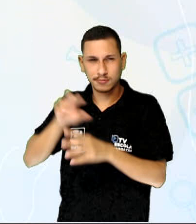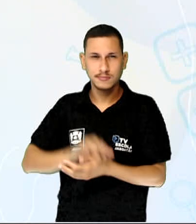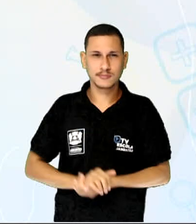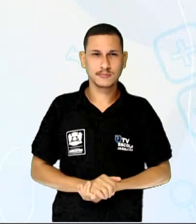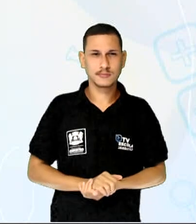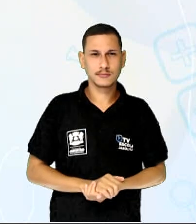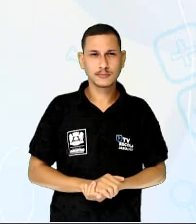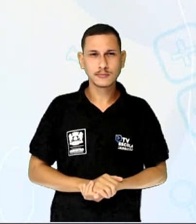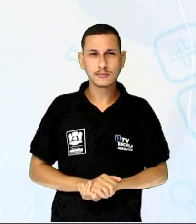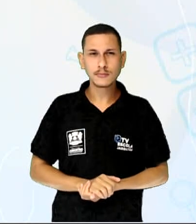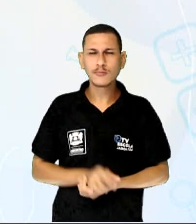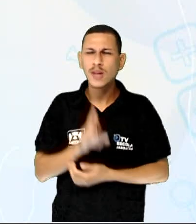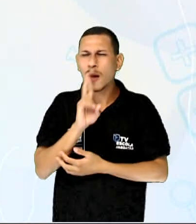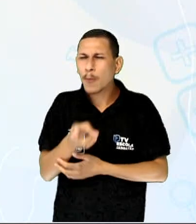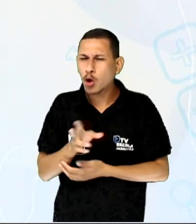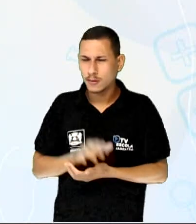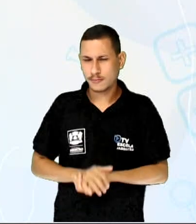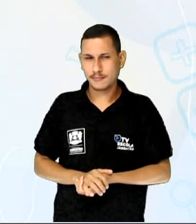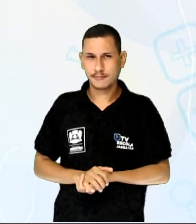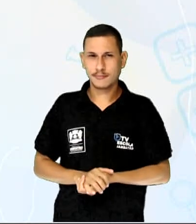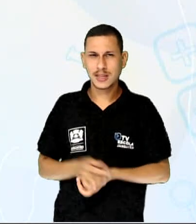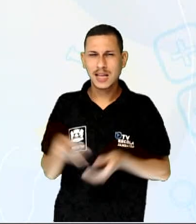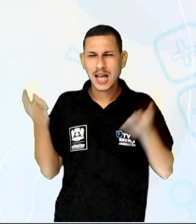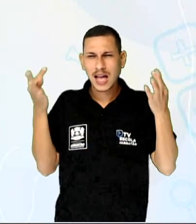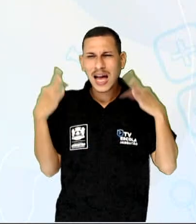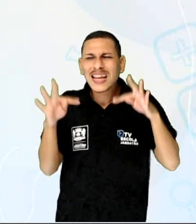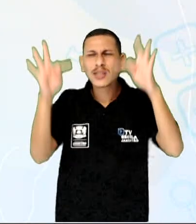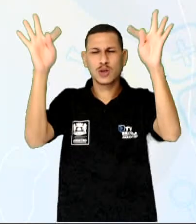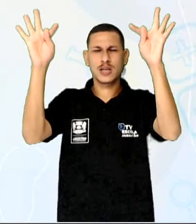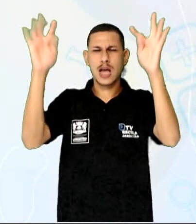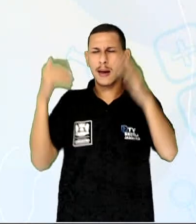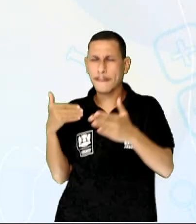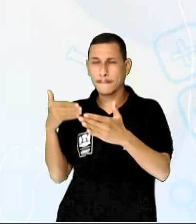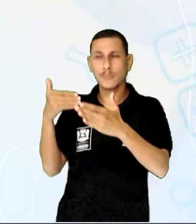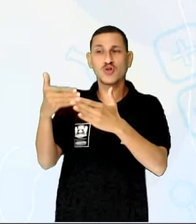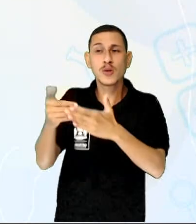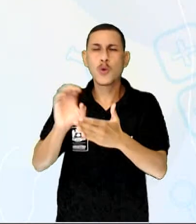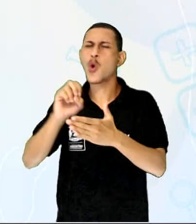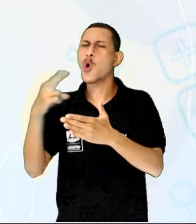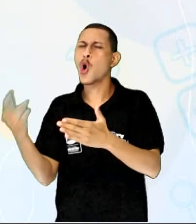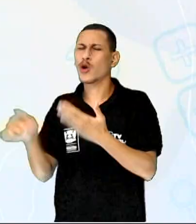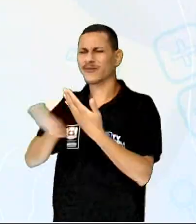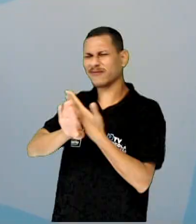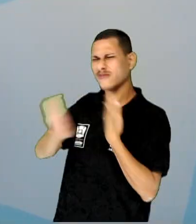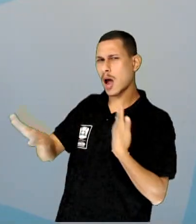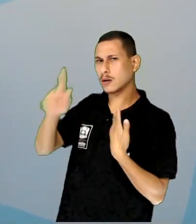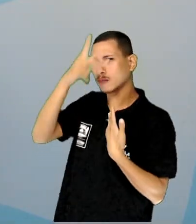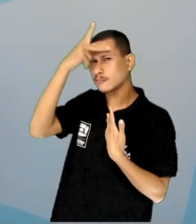E me respondam, as tecnologias aproximam ou afastam?